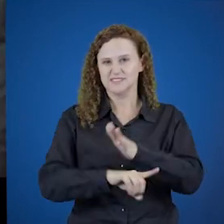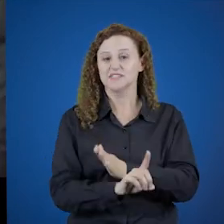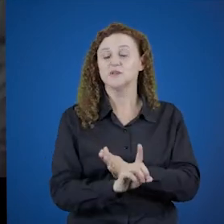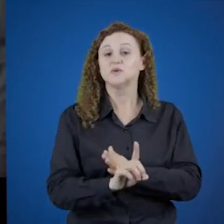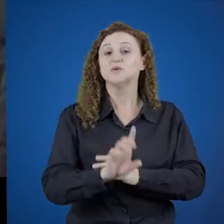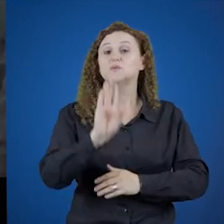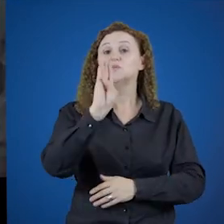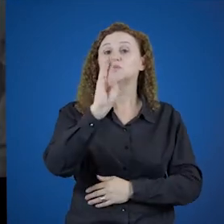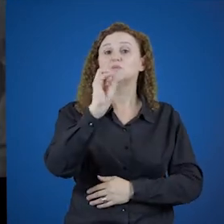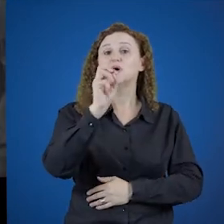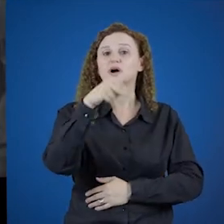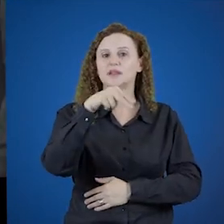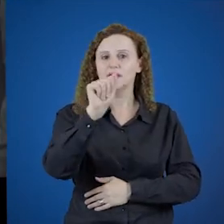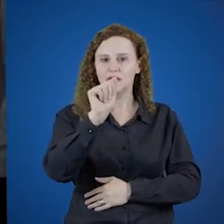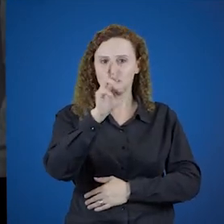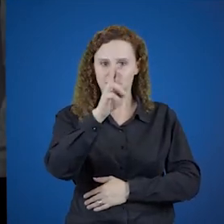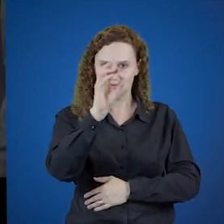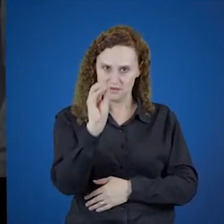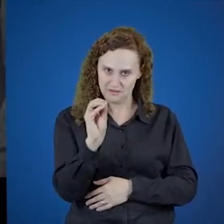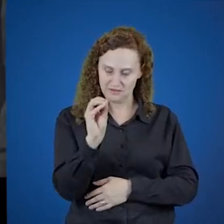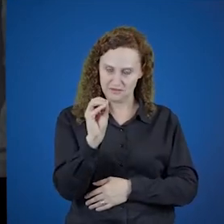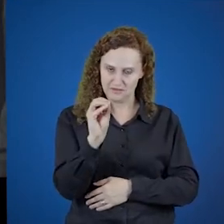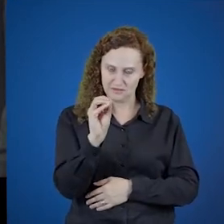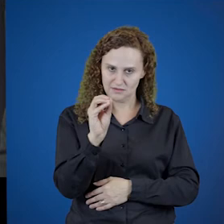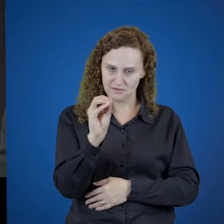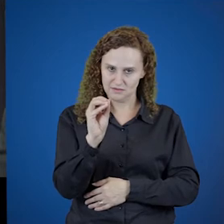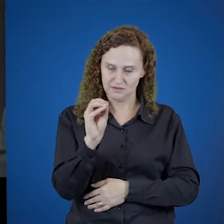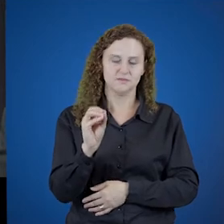declinação donar um